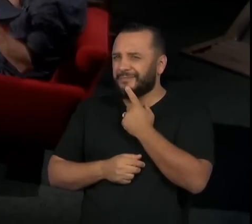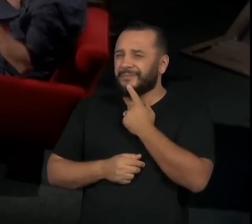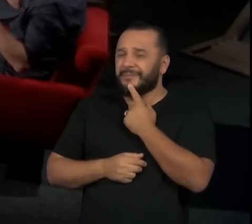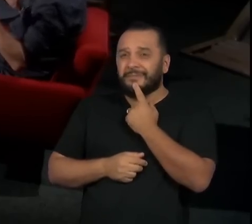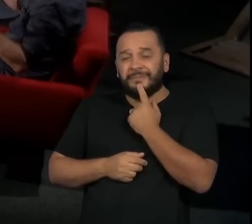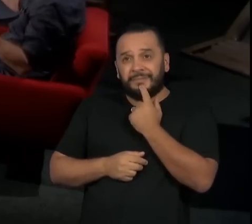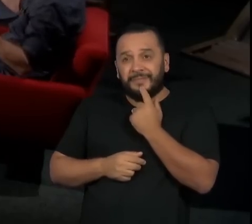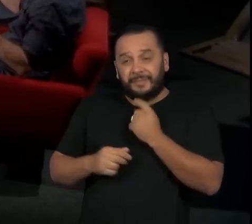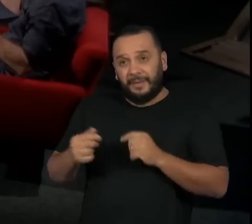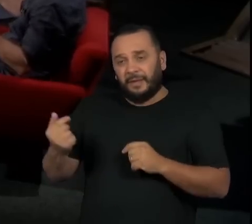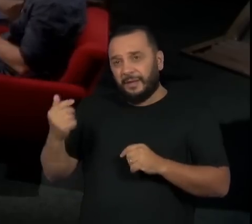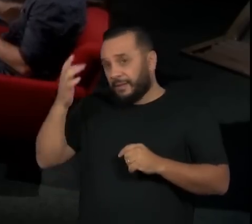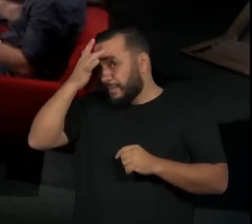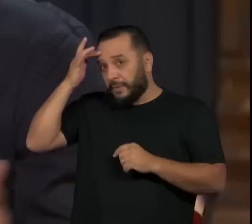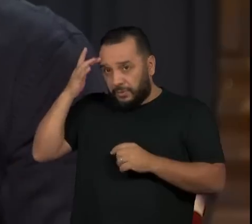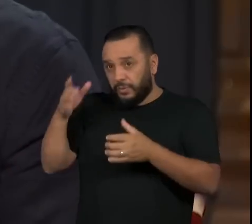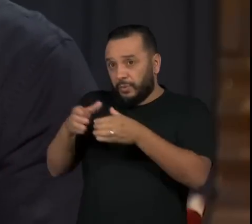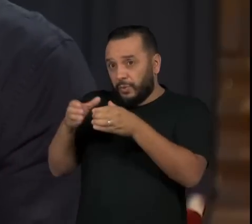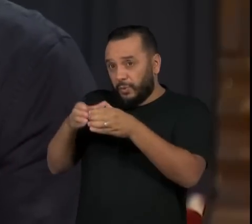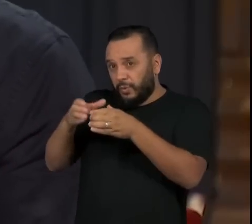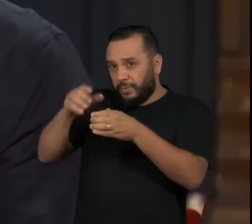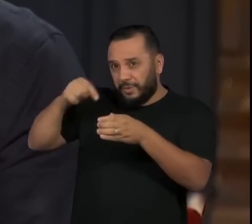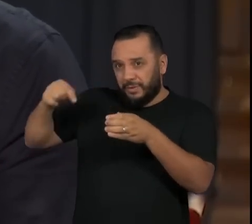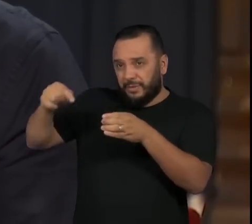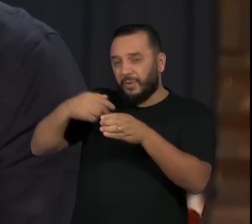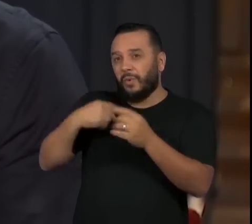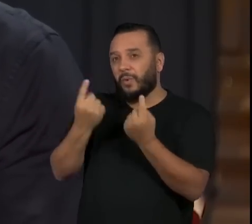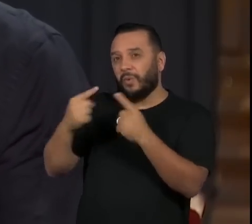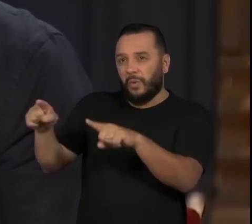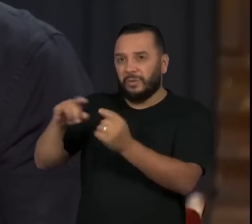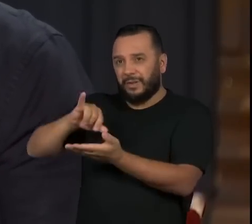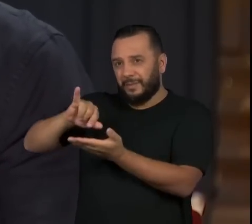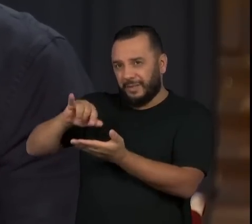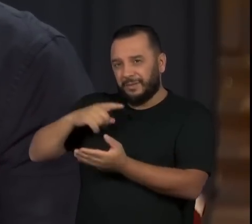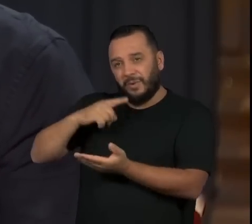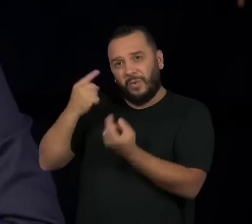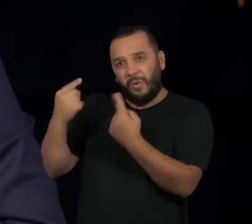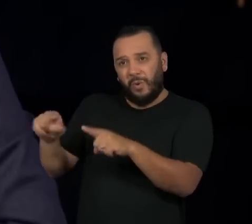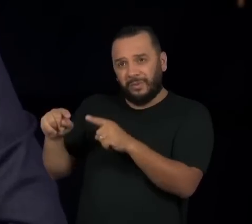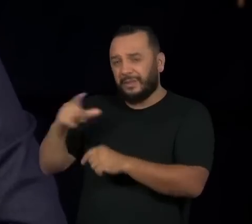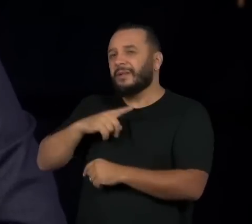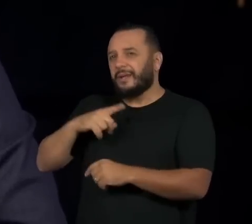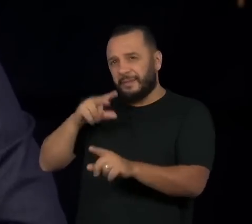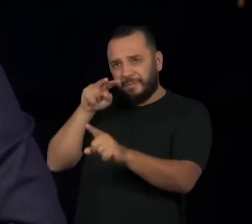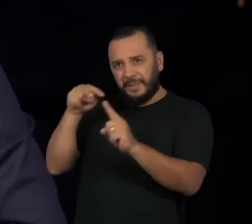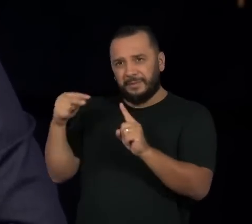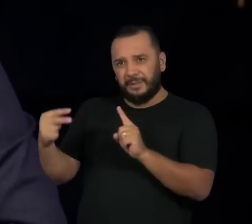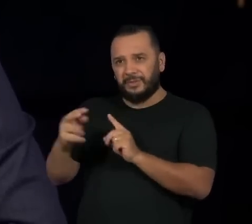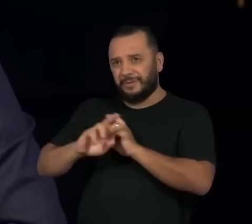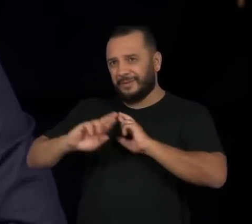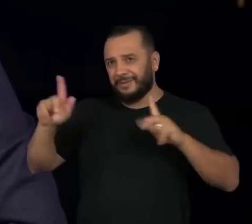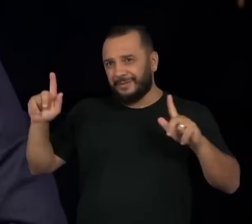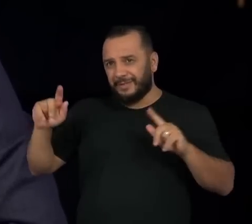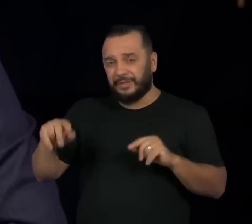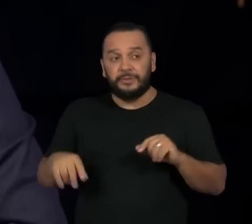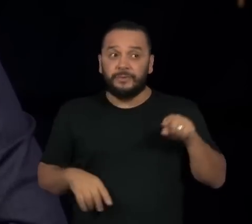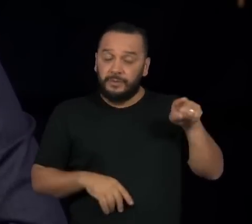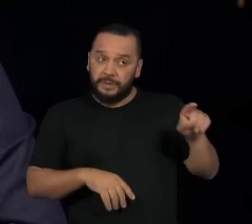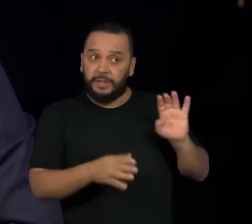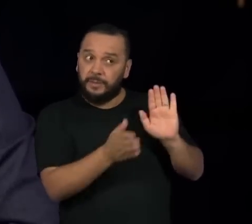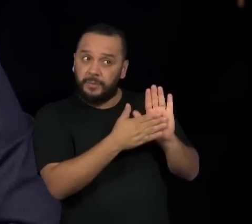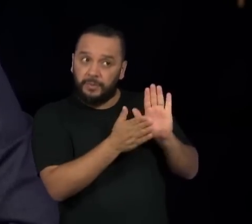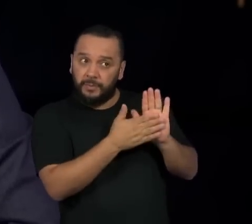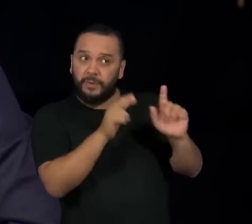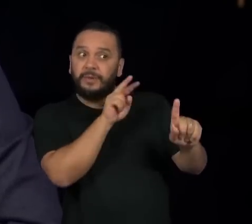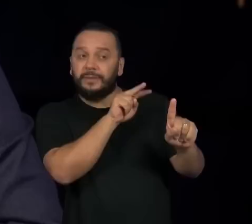aqueles que são anticapitalistas, eu acho que você tem várias visões de mundo também diferentes. Não, e você propõe uma visão, né? Eu acho